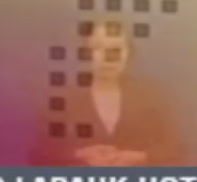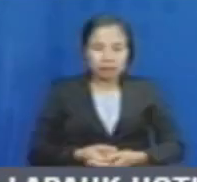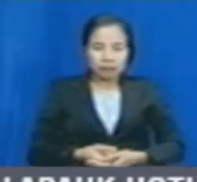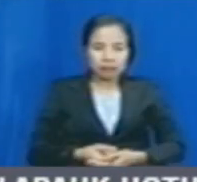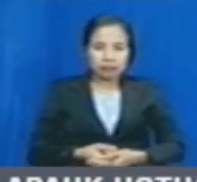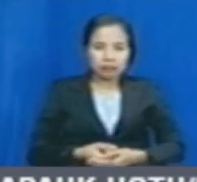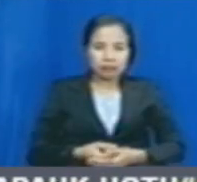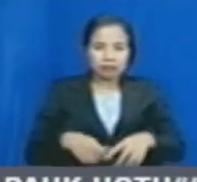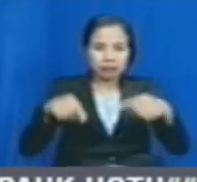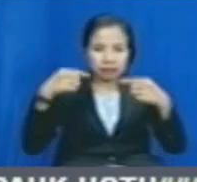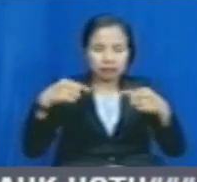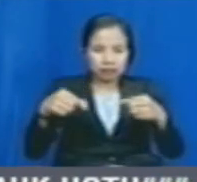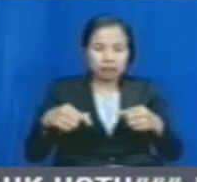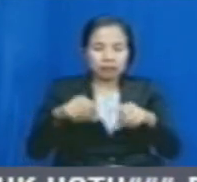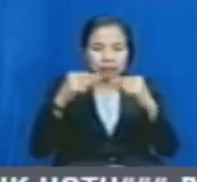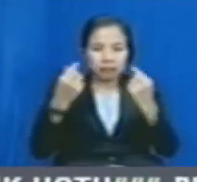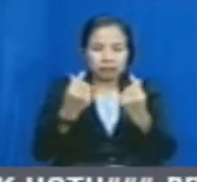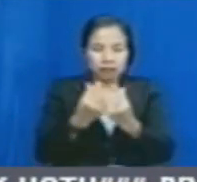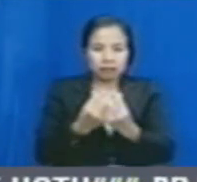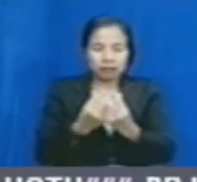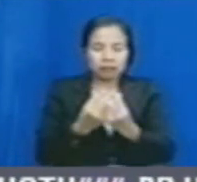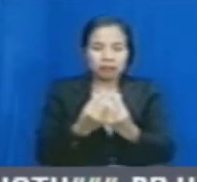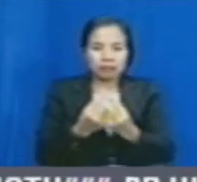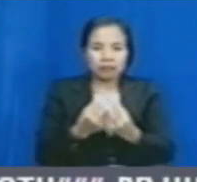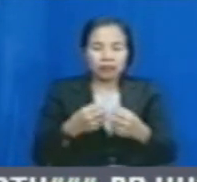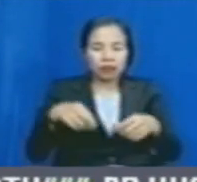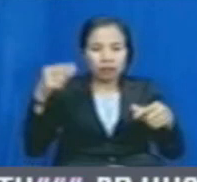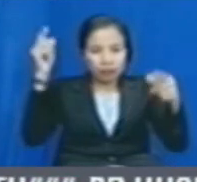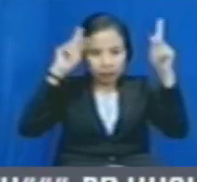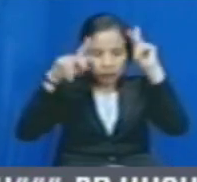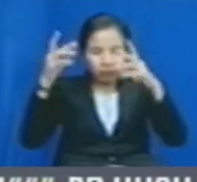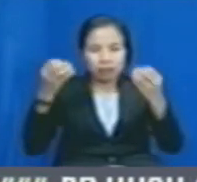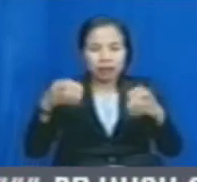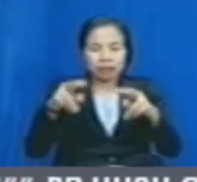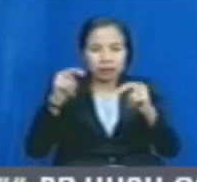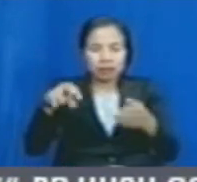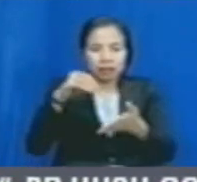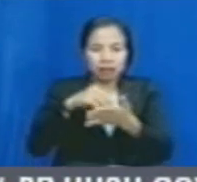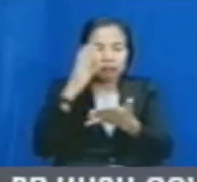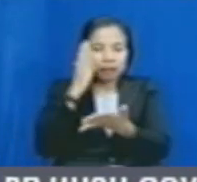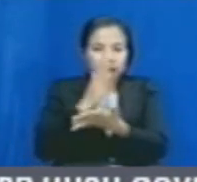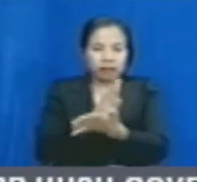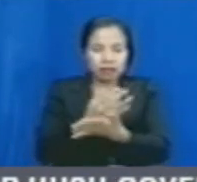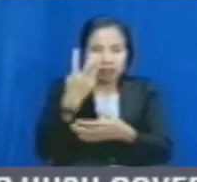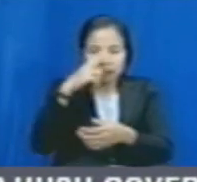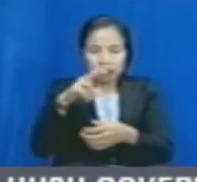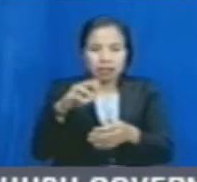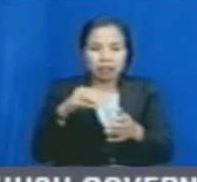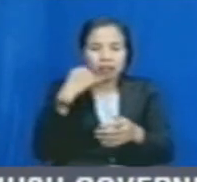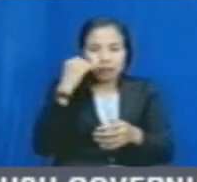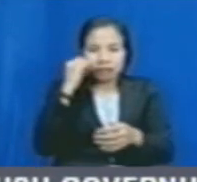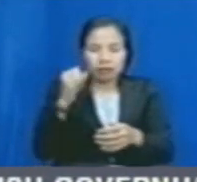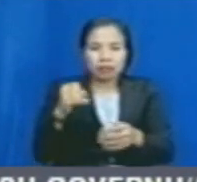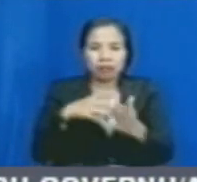Malucira, conflito entre artes marciais associa ao problema barak que precisa aposta e a prevenção. Ter uma acompanha entrevista ao